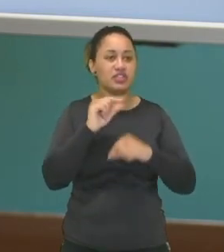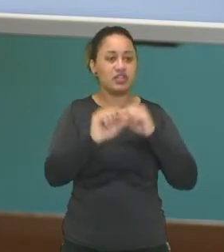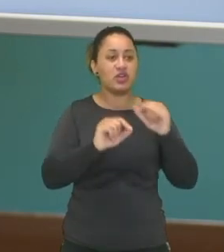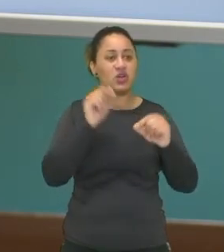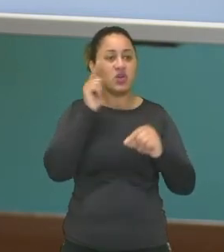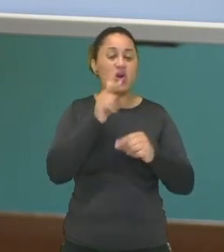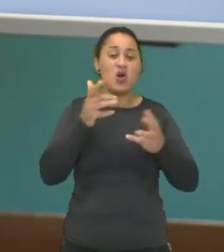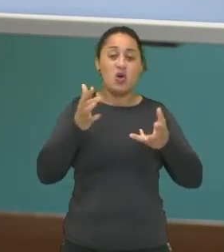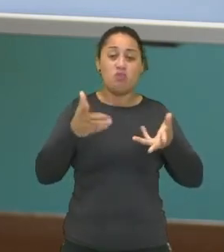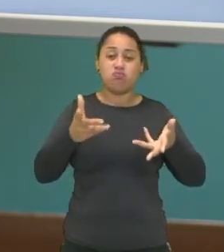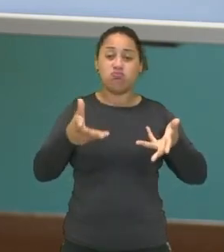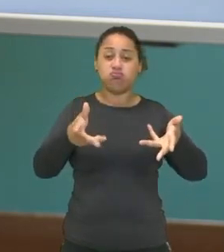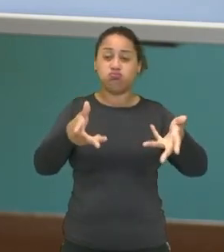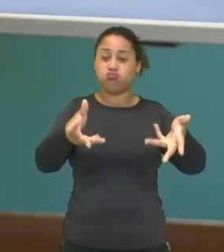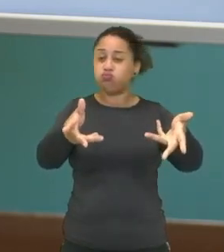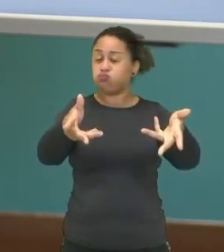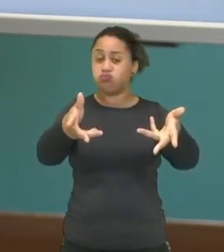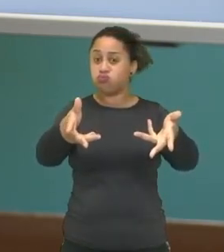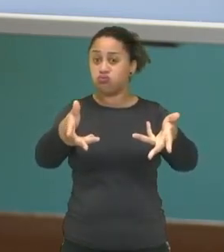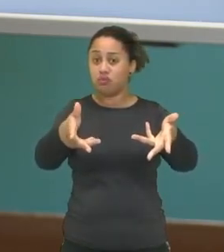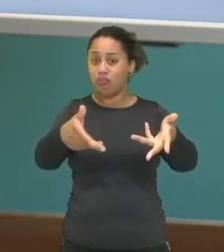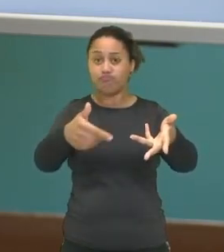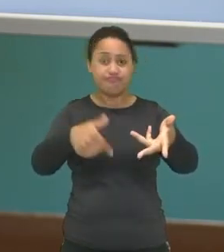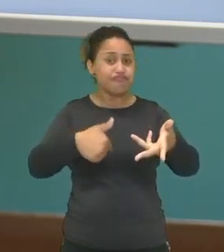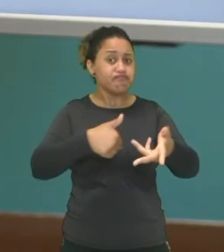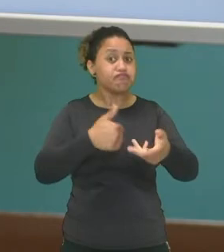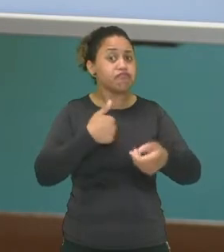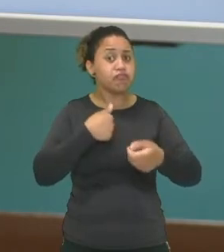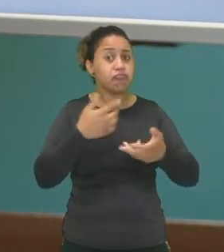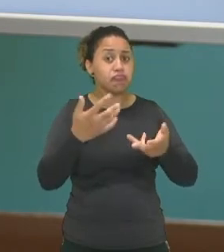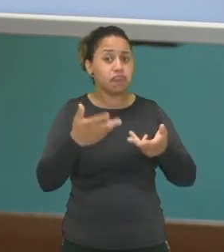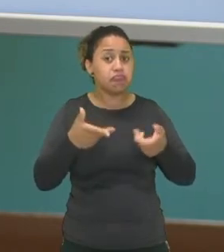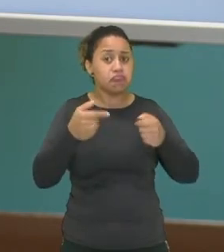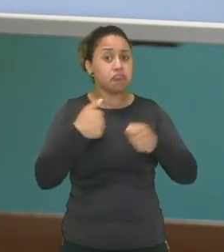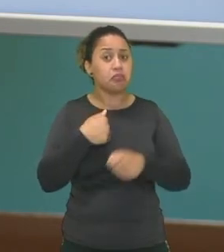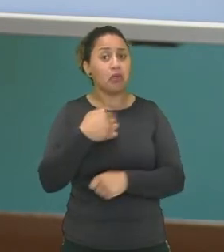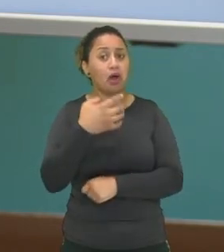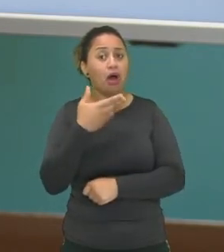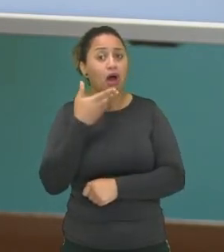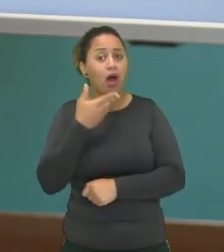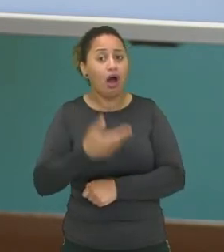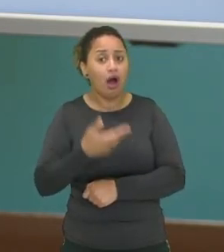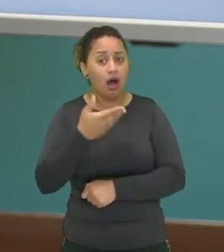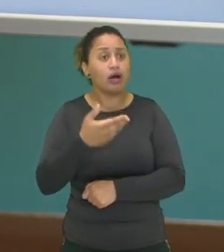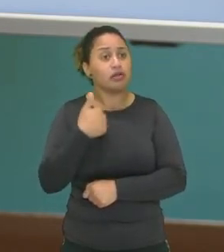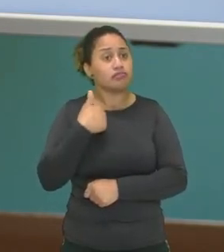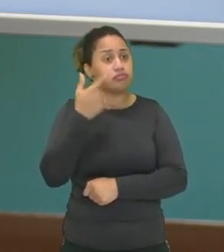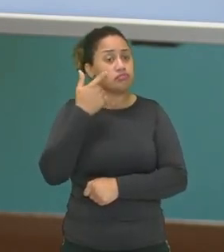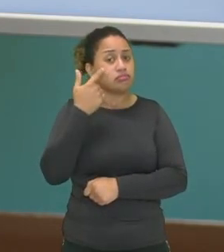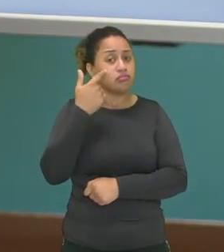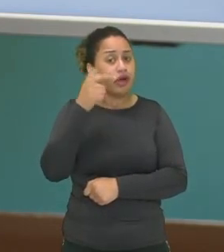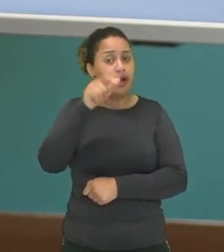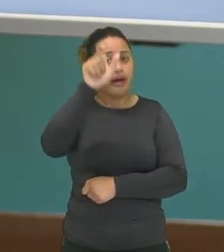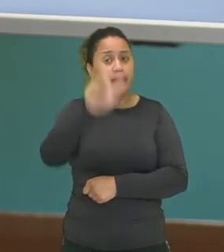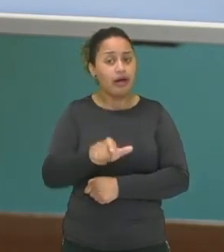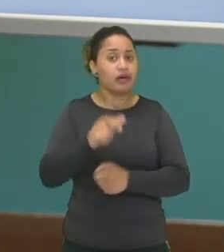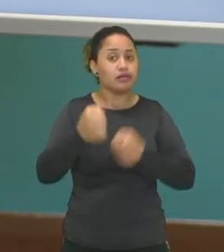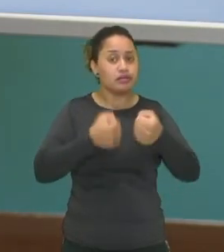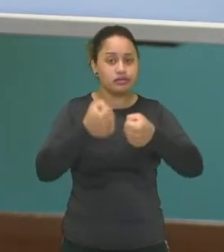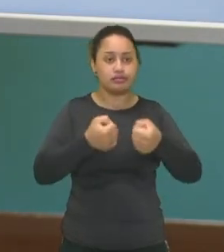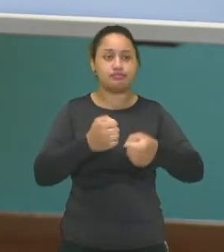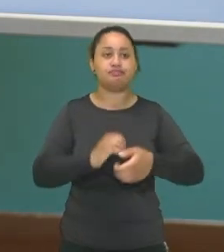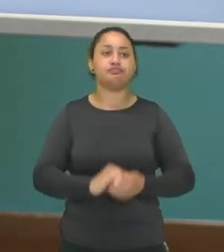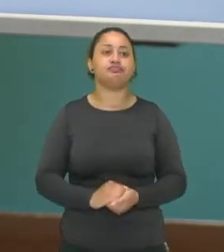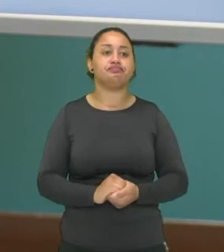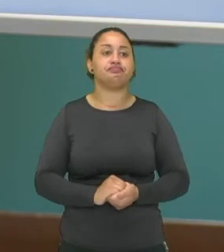alcançam velocidades incríveis se a gente pensar que é um homem correndo, né? Não é uma máquina.